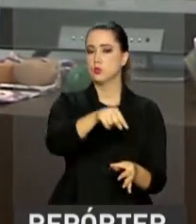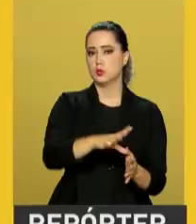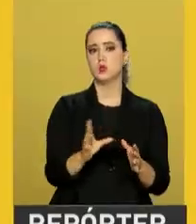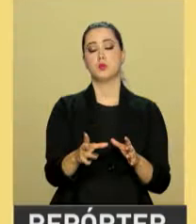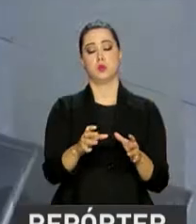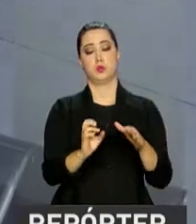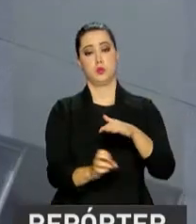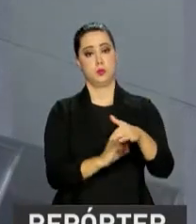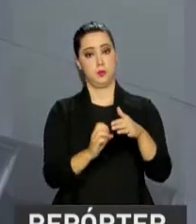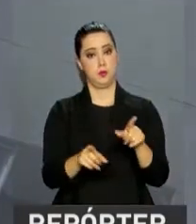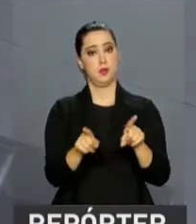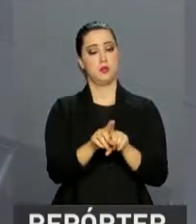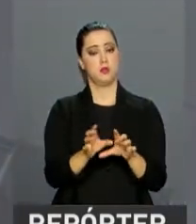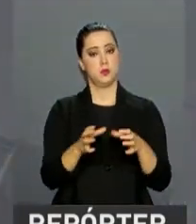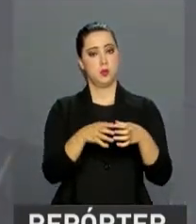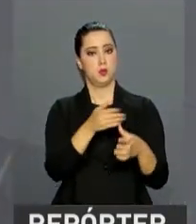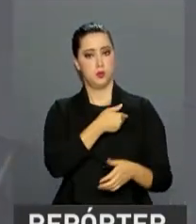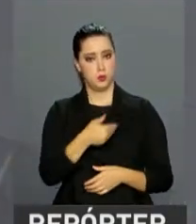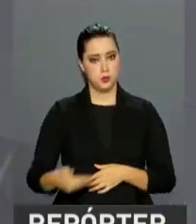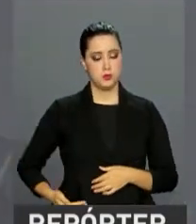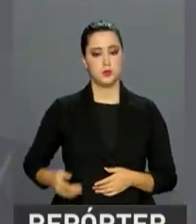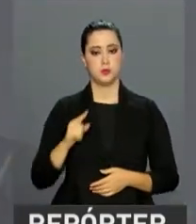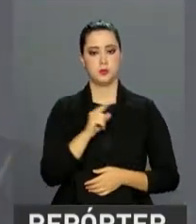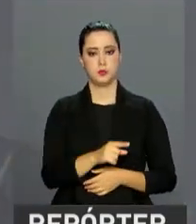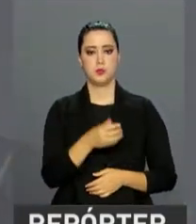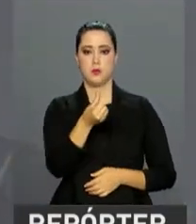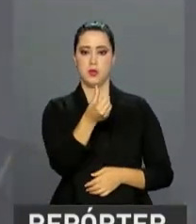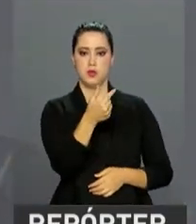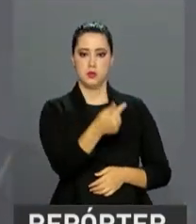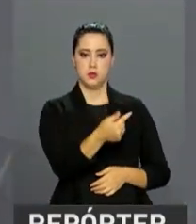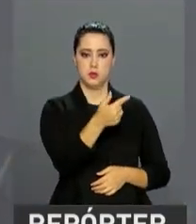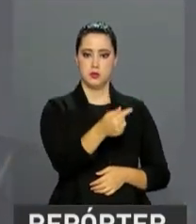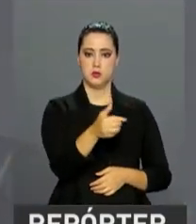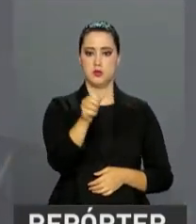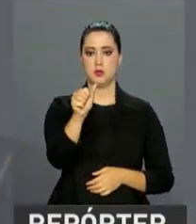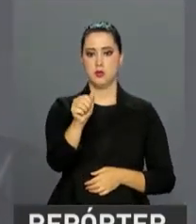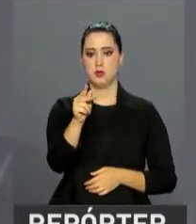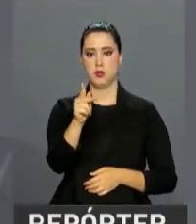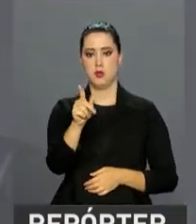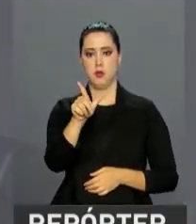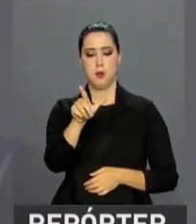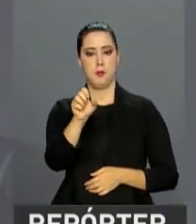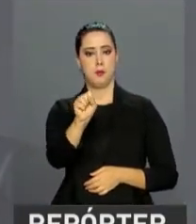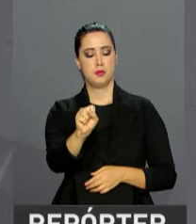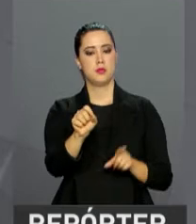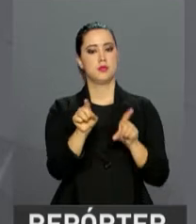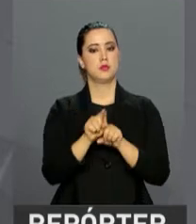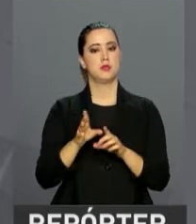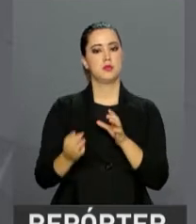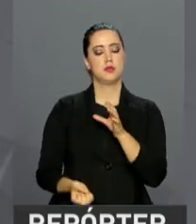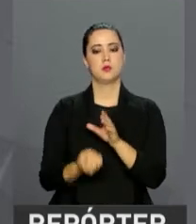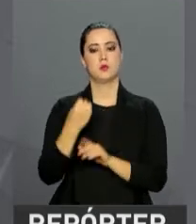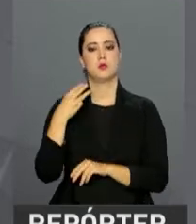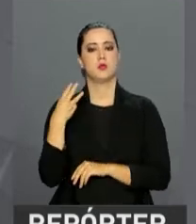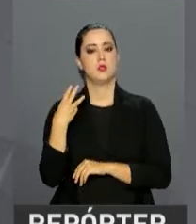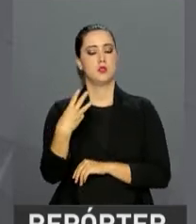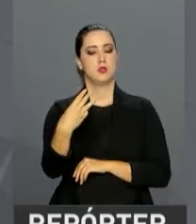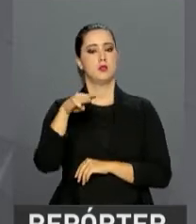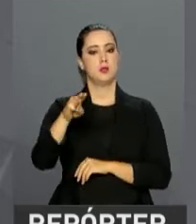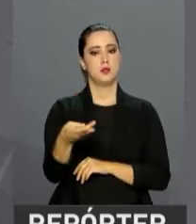são 677 arranjos produtivos locais no brasil empregam 3 milhões de trabalhadores